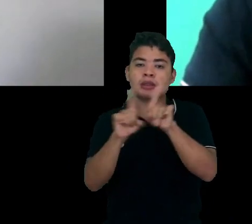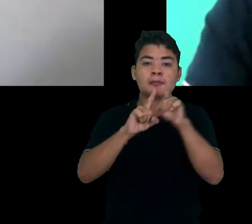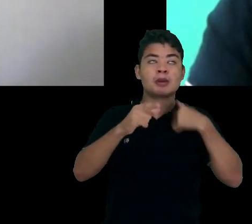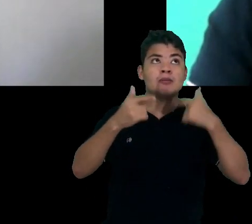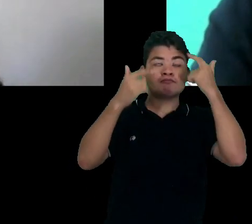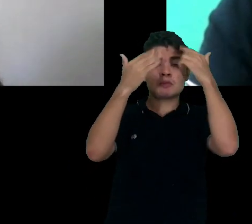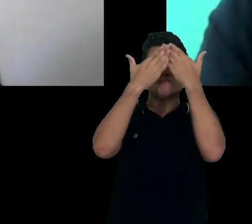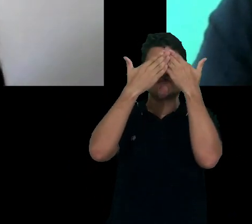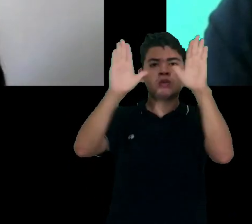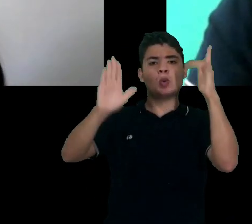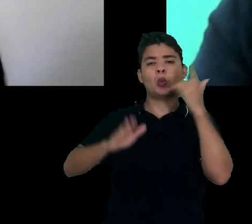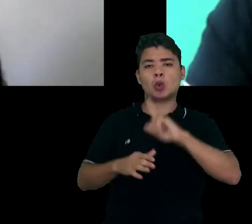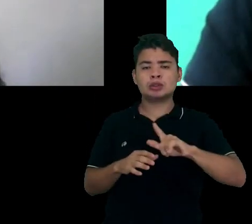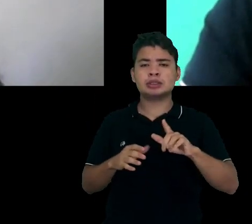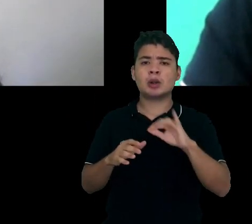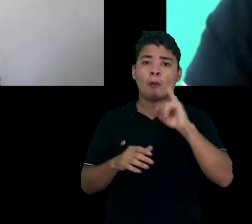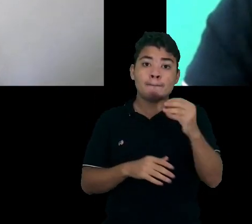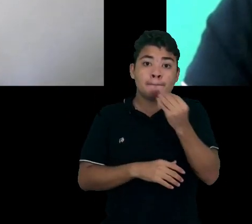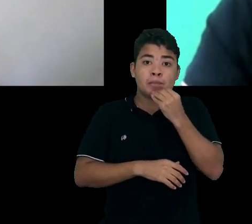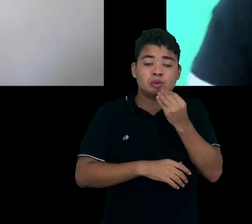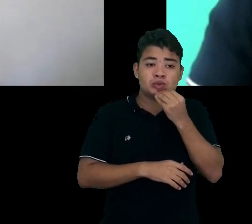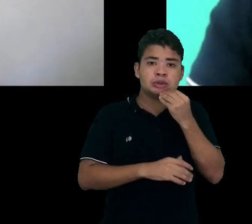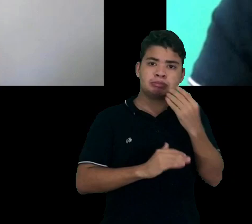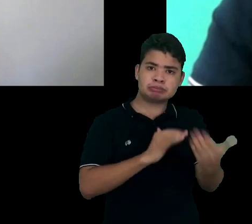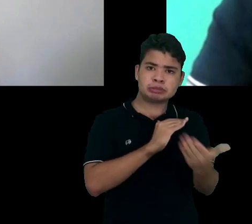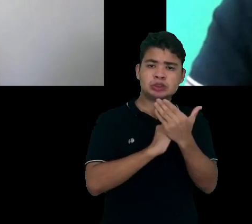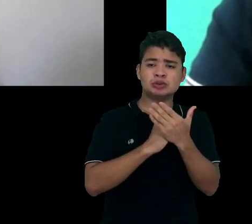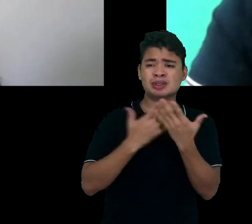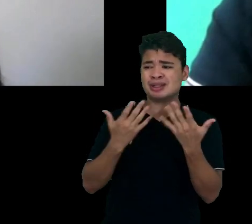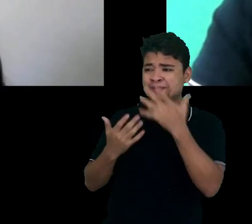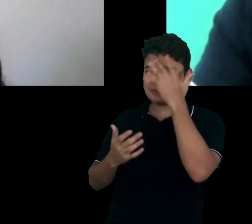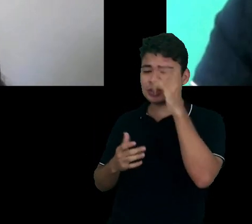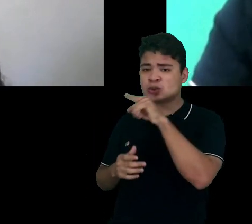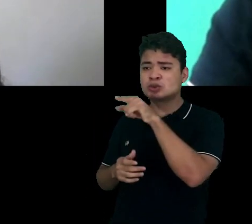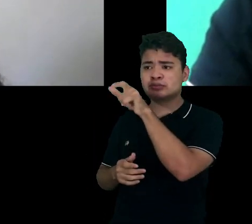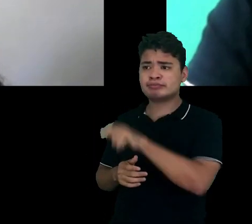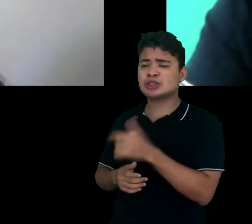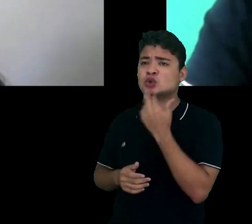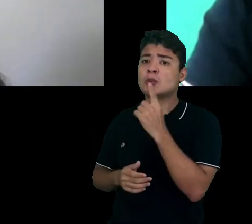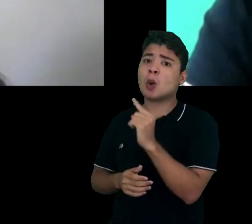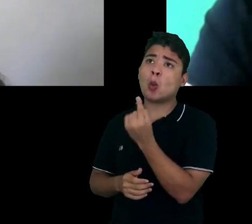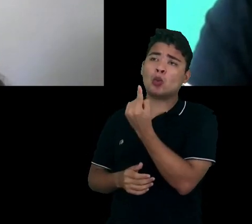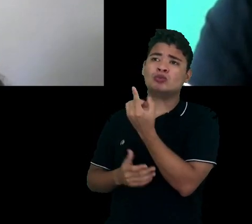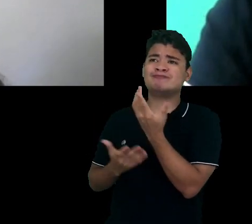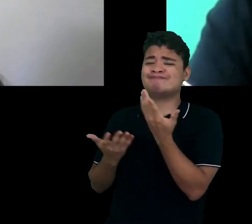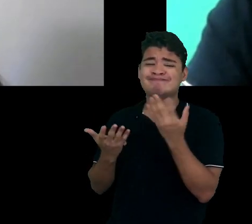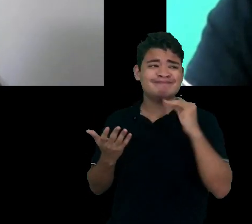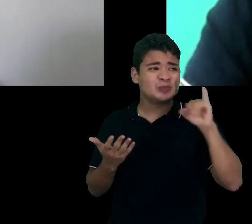dá oportunidades que normalmente uma pessoa que só fala um idioma, ela não vai ter.